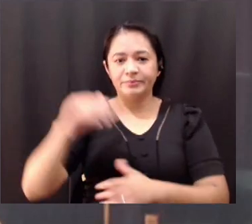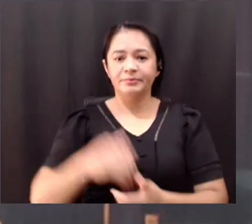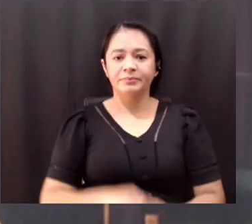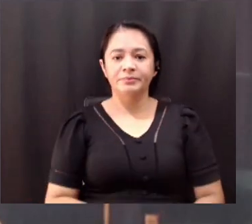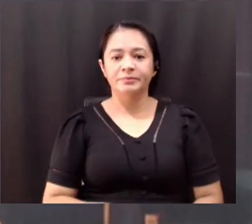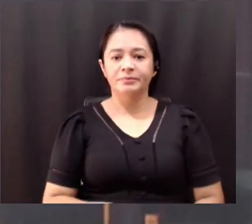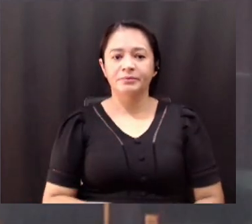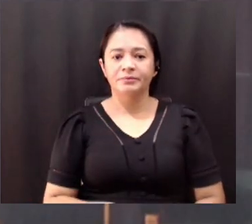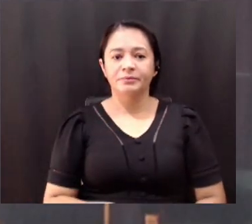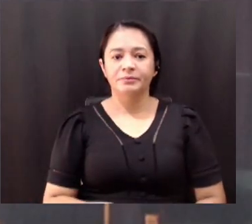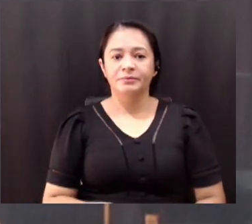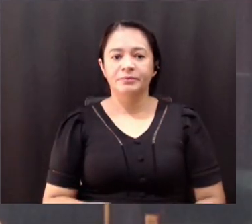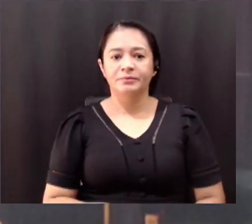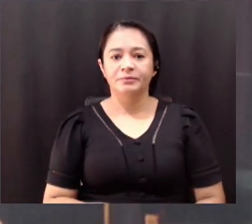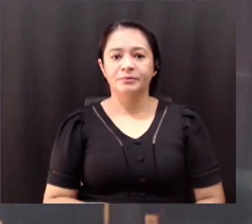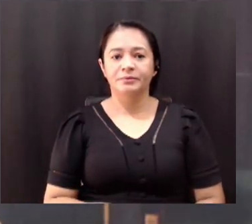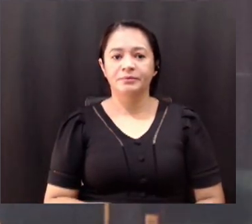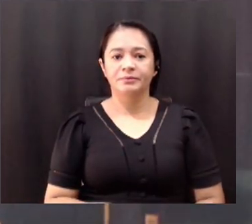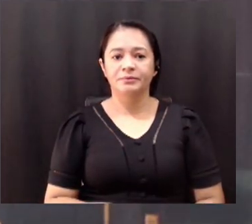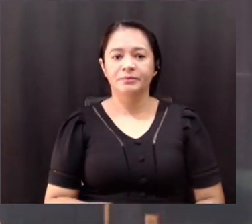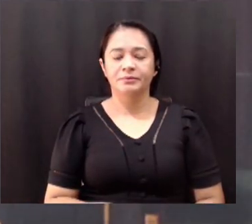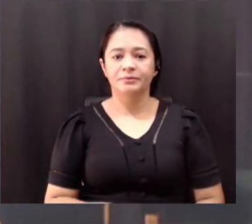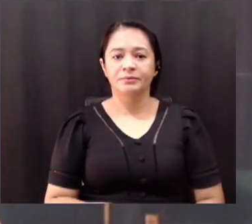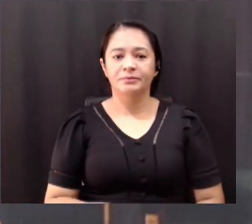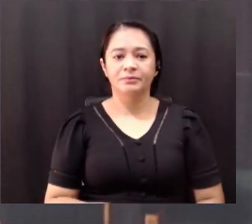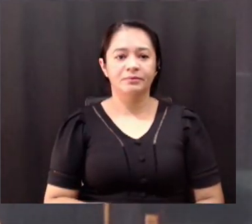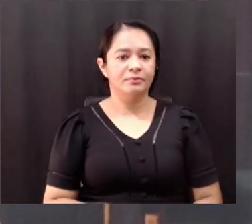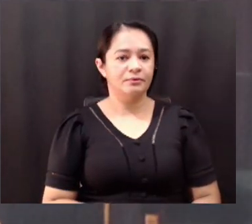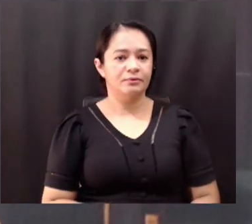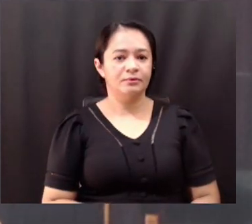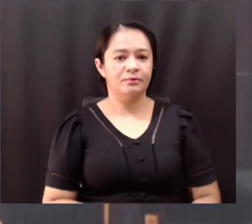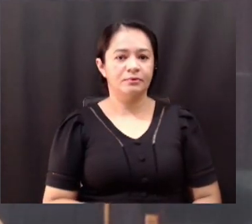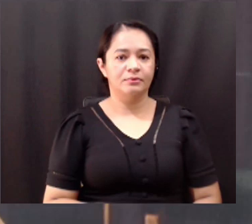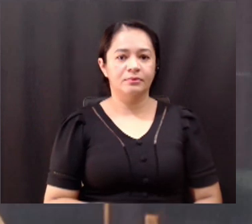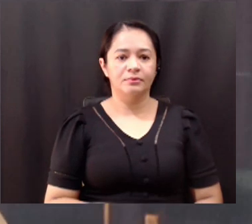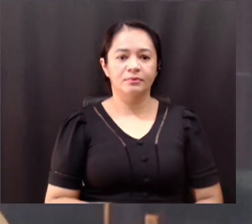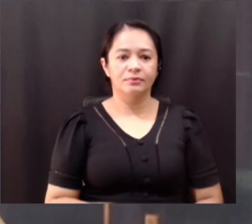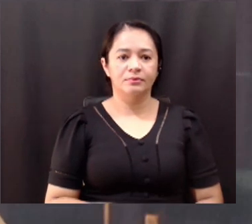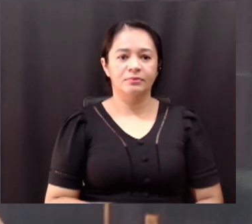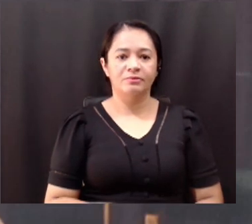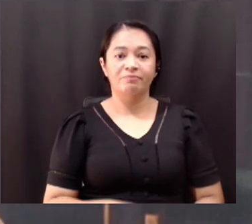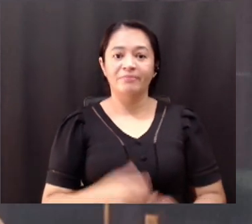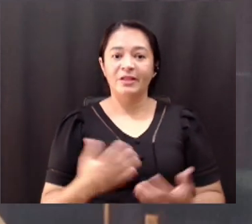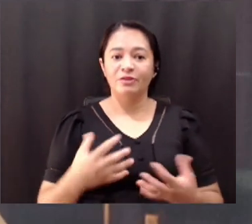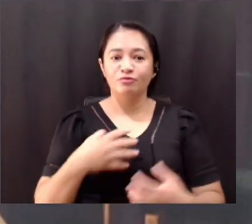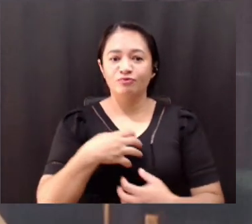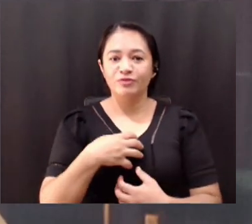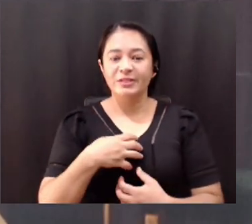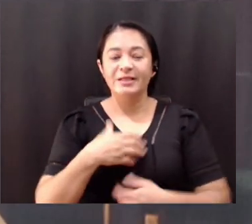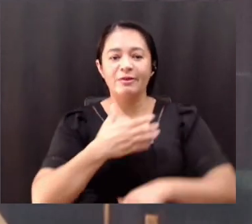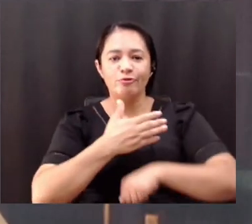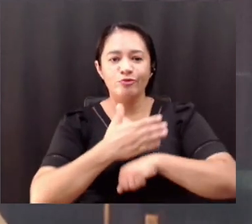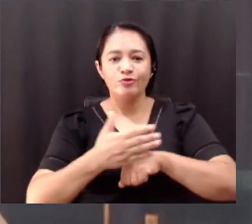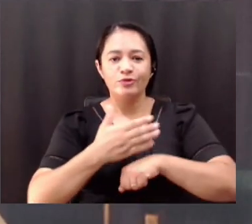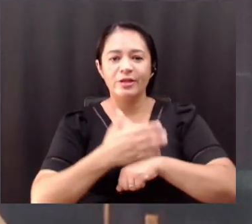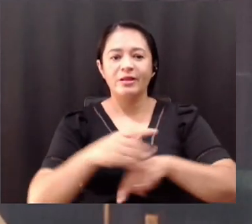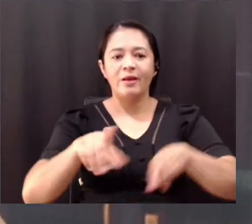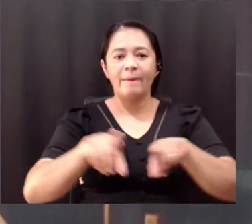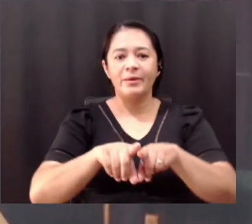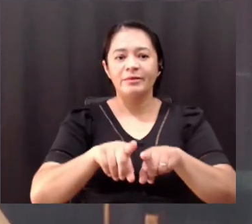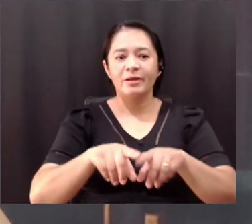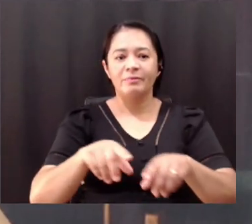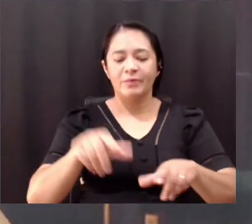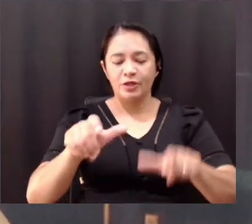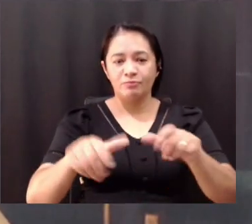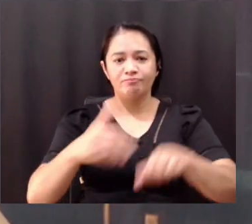identificar, monitorar e prevenir esses riscos, vão poder trabalhar de uma melhor forma. E o treinamento, gente, é a principal ferramenta para